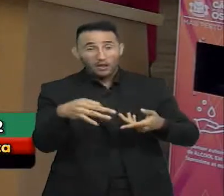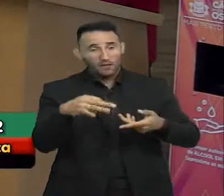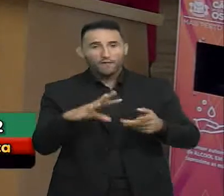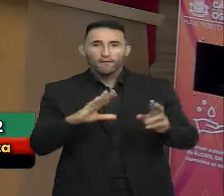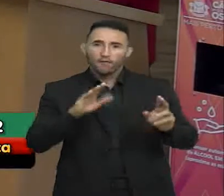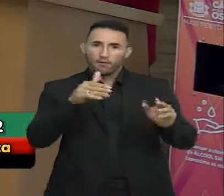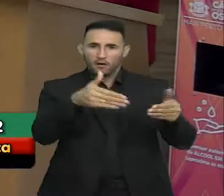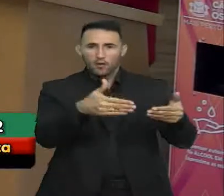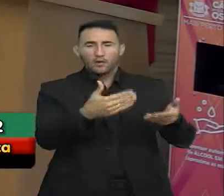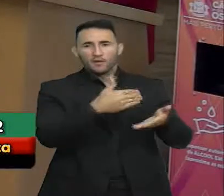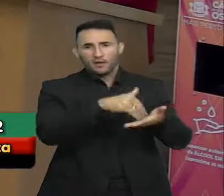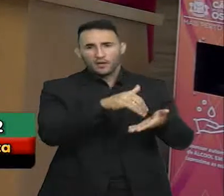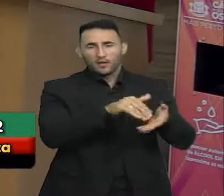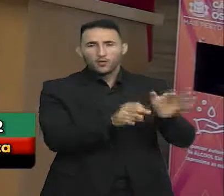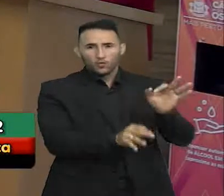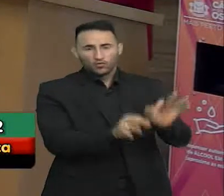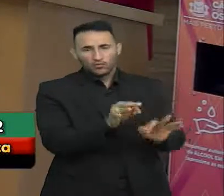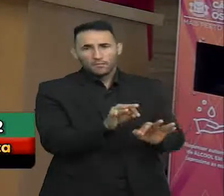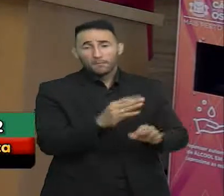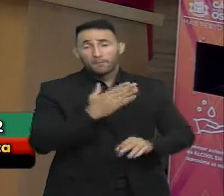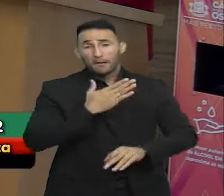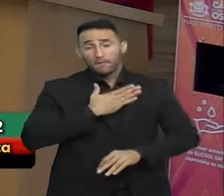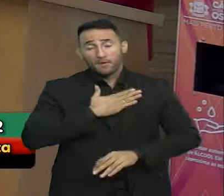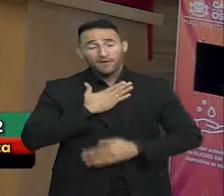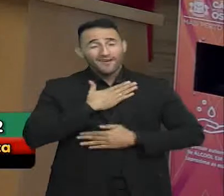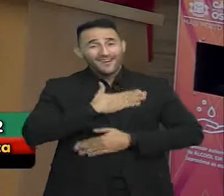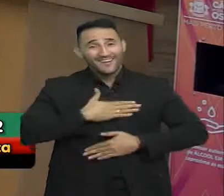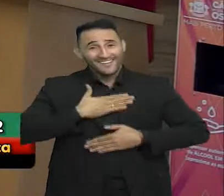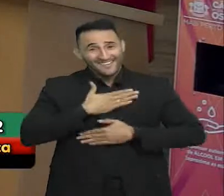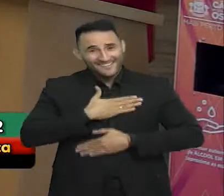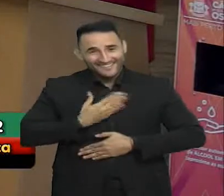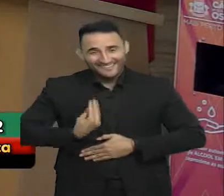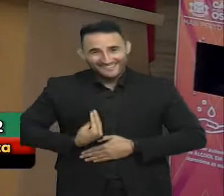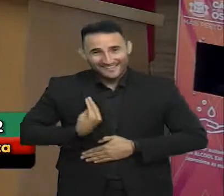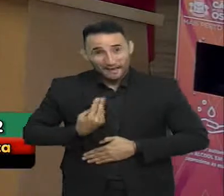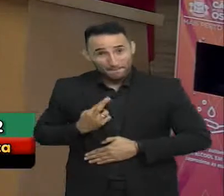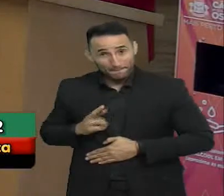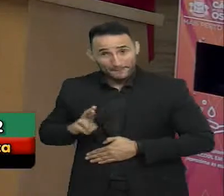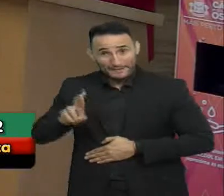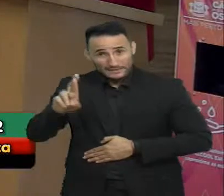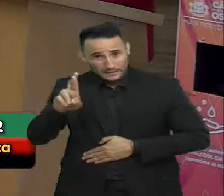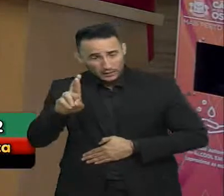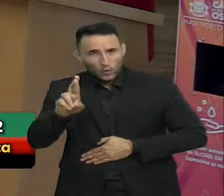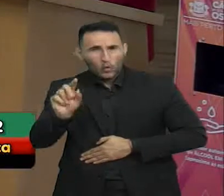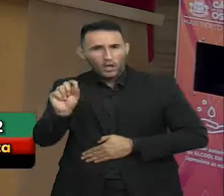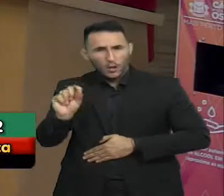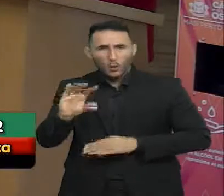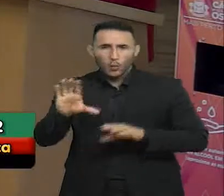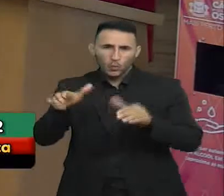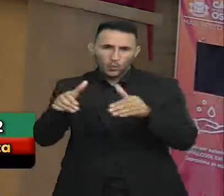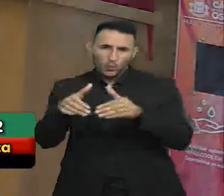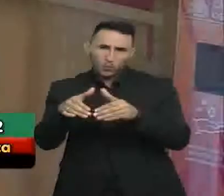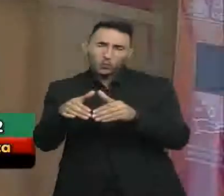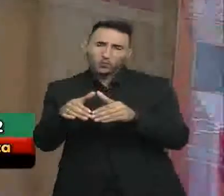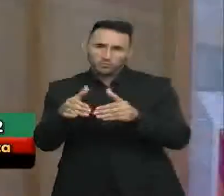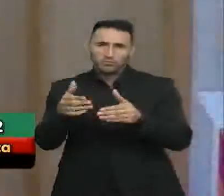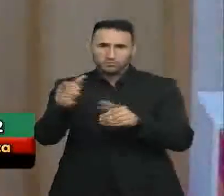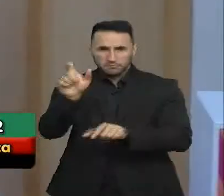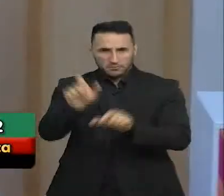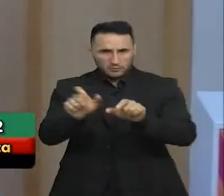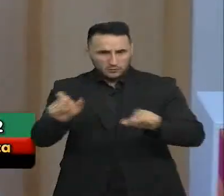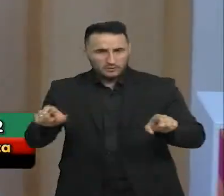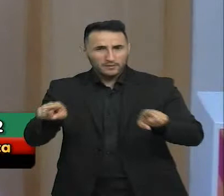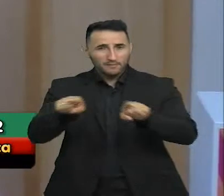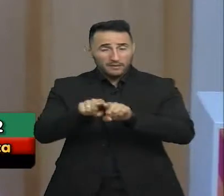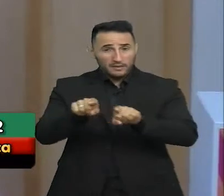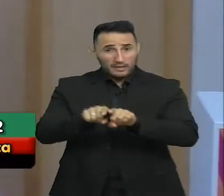da Justiça. E é uma honra estar aqui representando a nossa pasta, representando